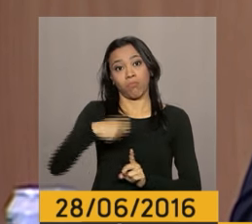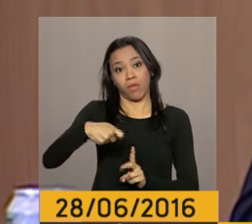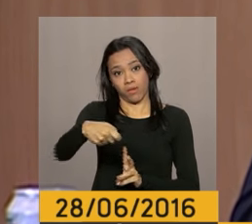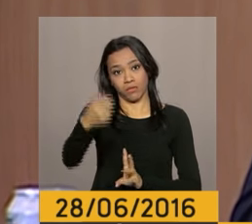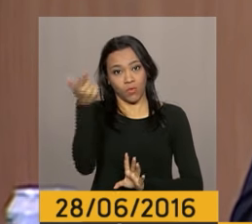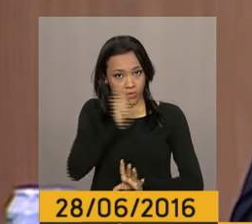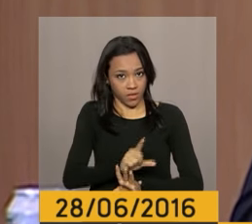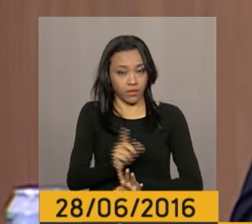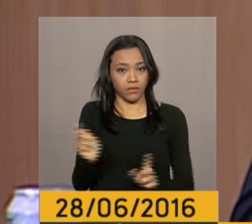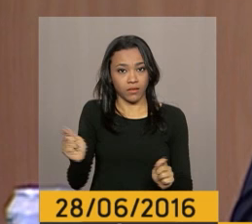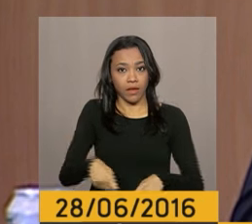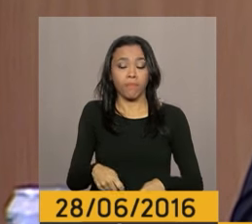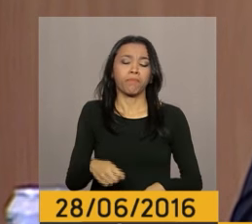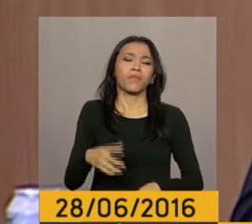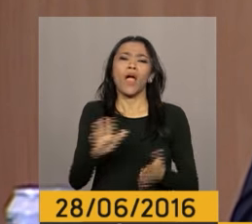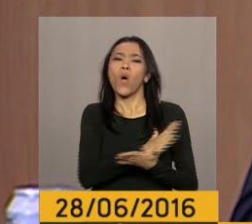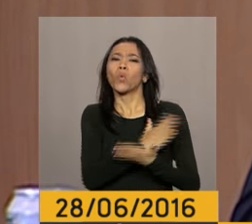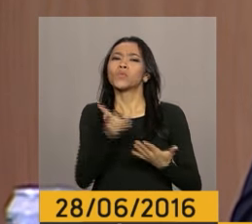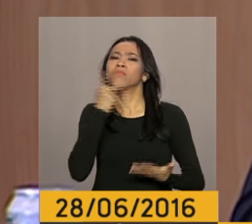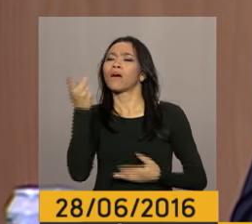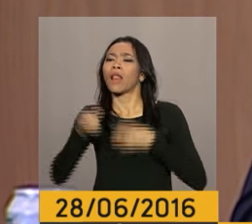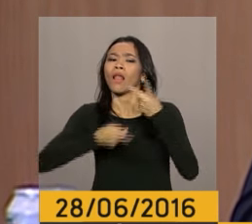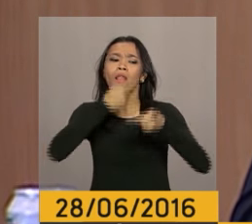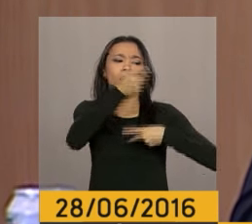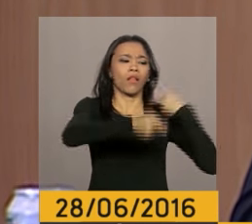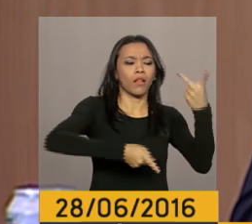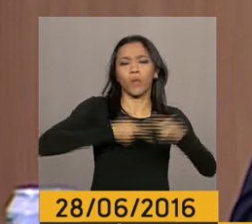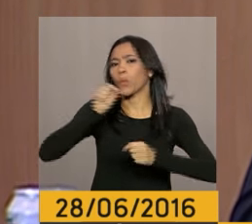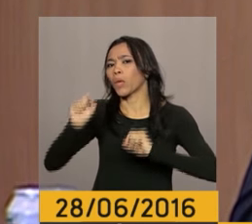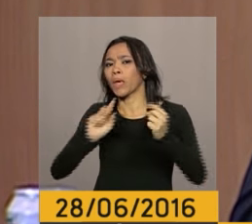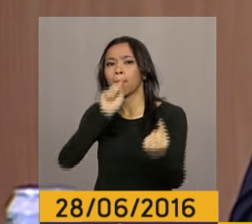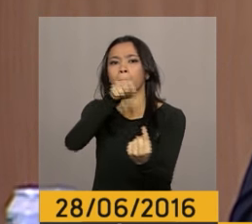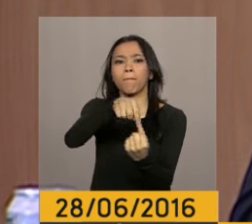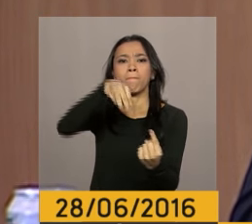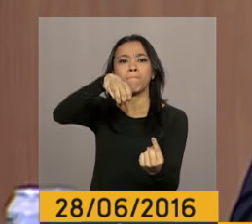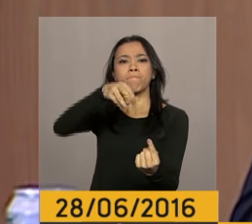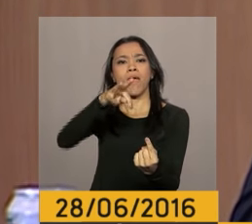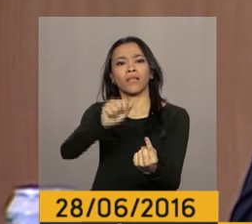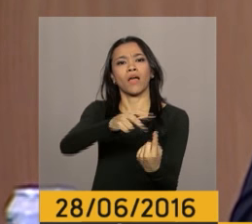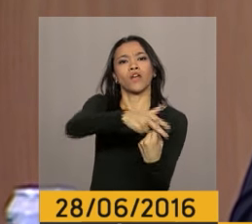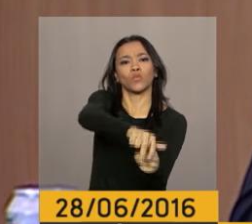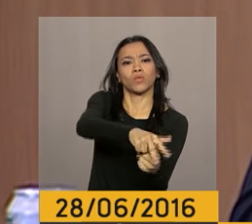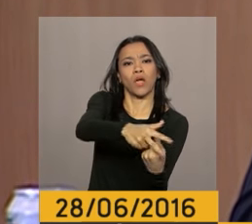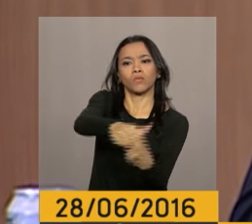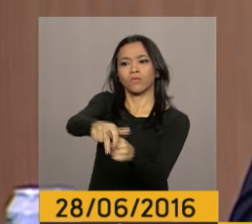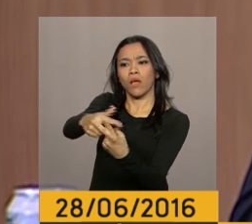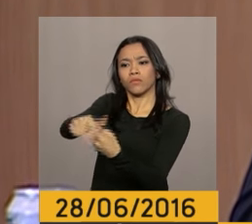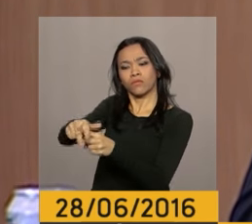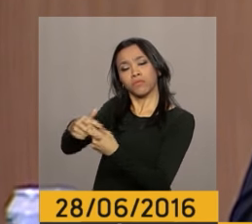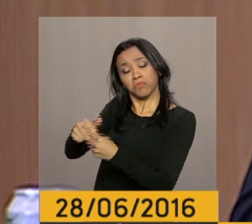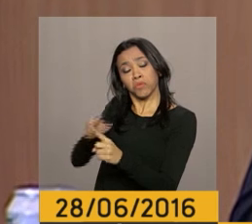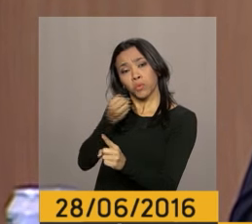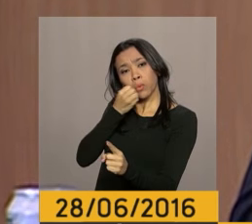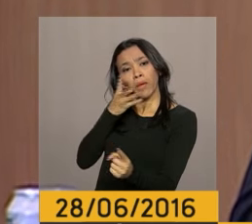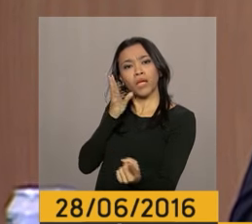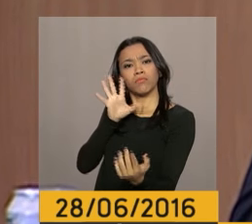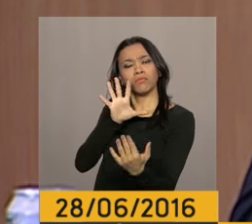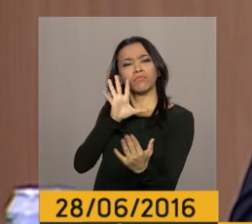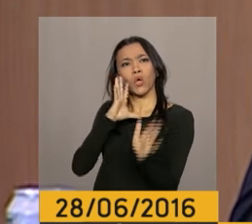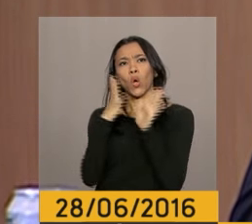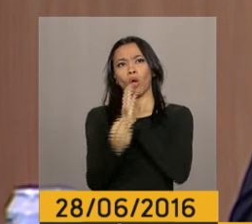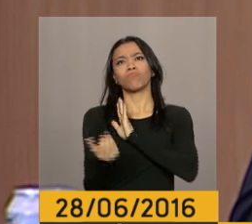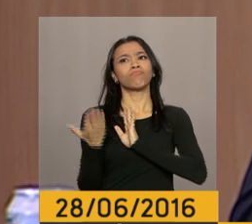Muito se falou de metas ajustadas. No passado, já adotamos. Eram úteis para